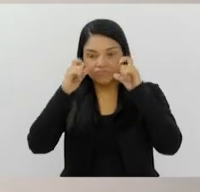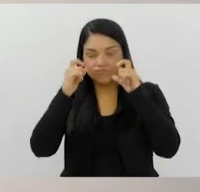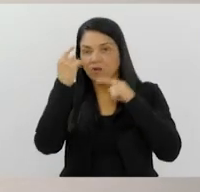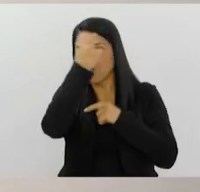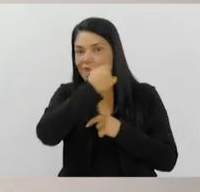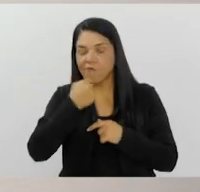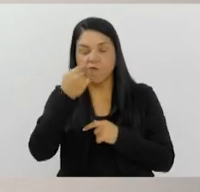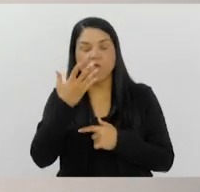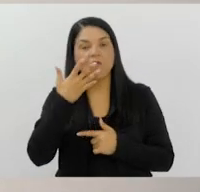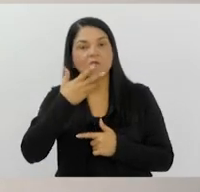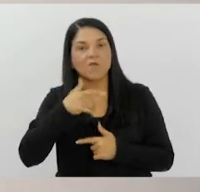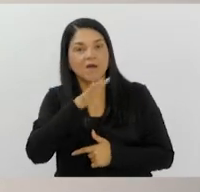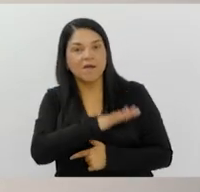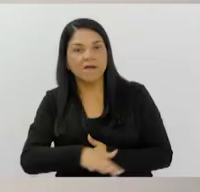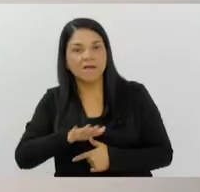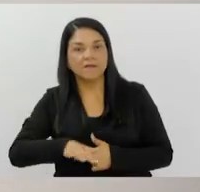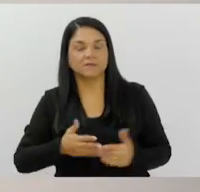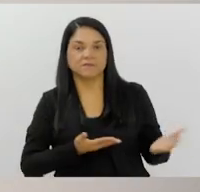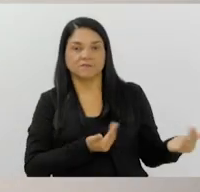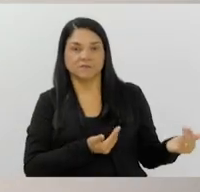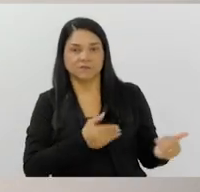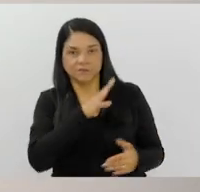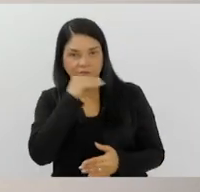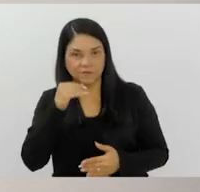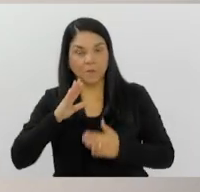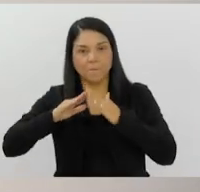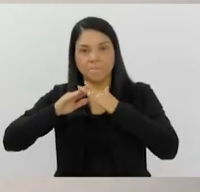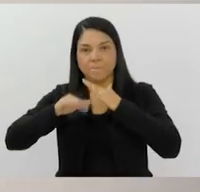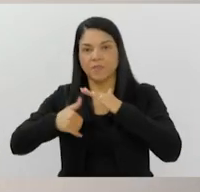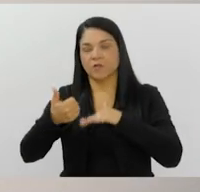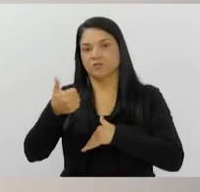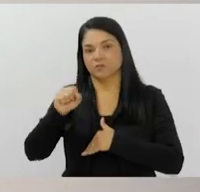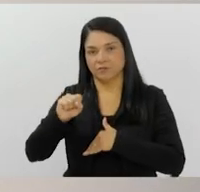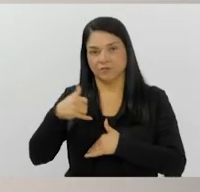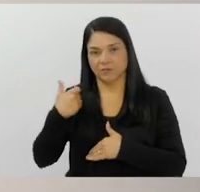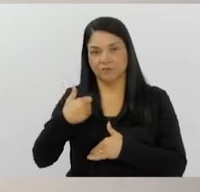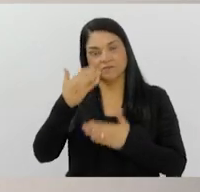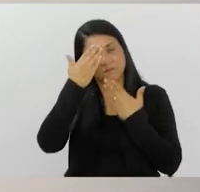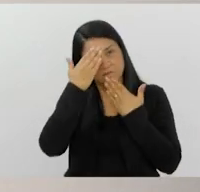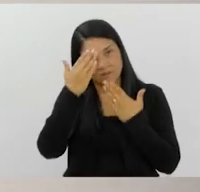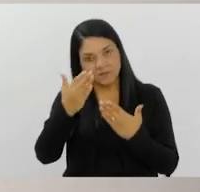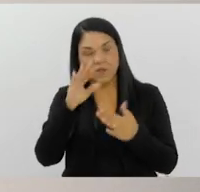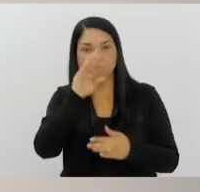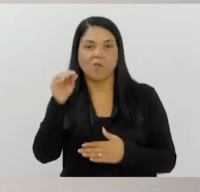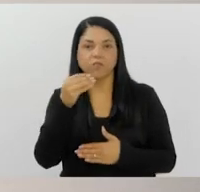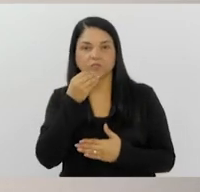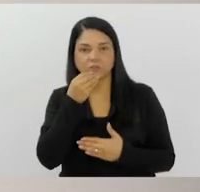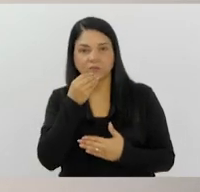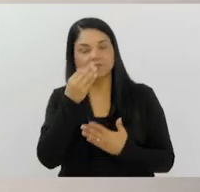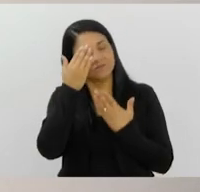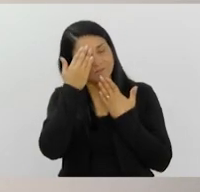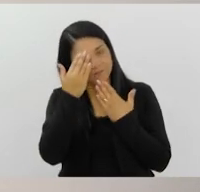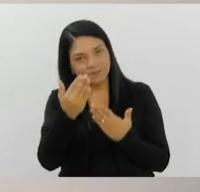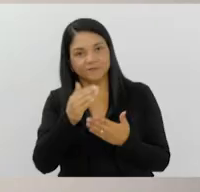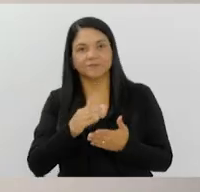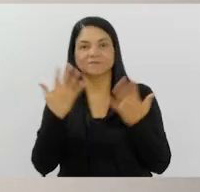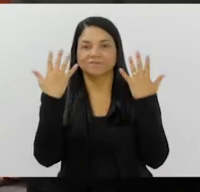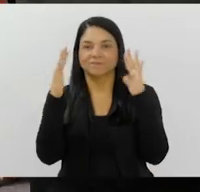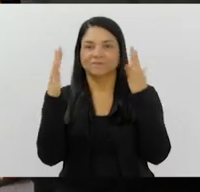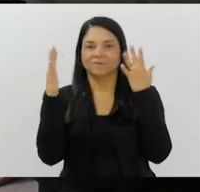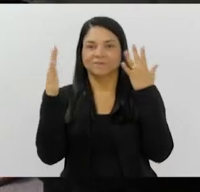menores de idade crianças e adolescentes e é isso gostaria de agradecer a oportunidade e muito